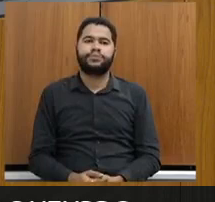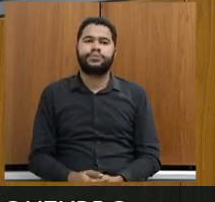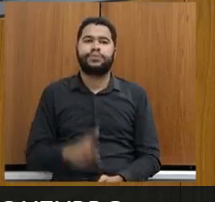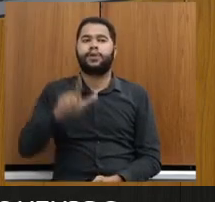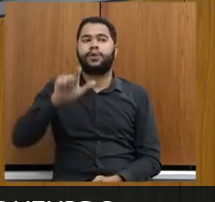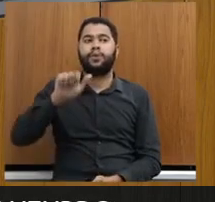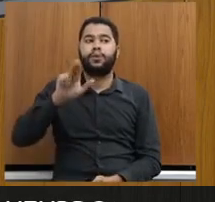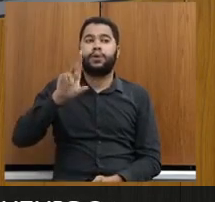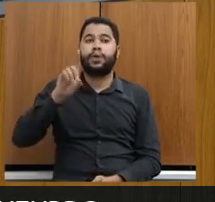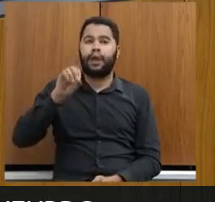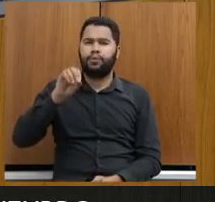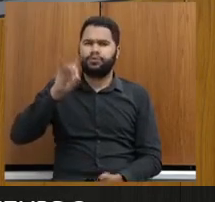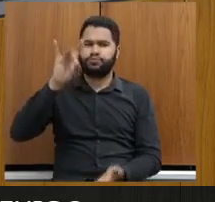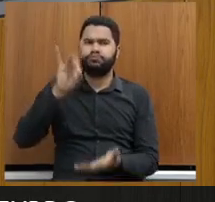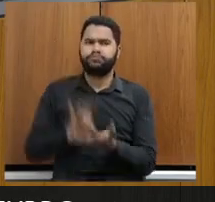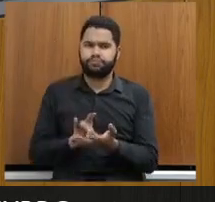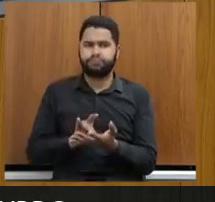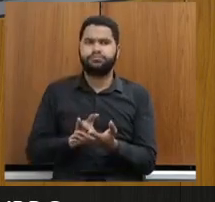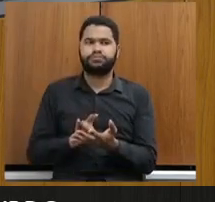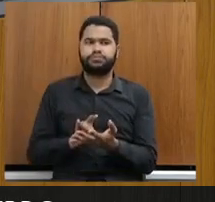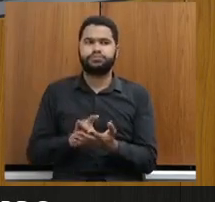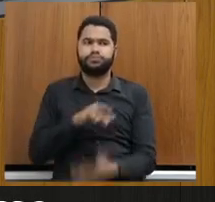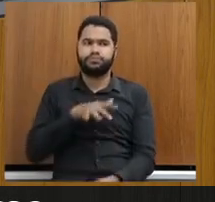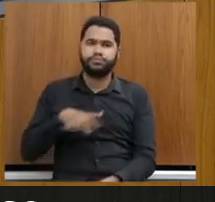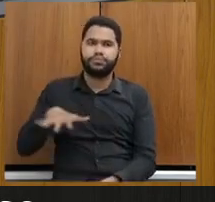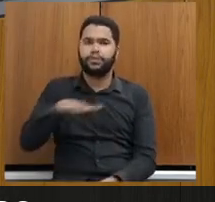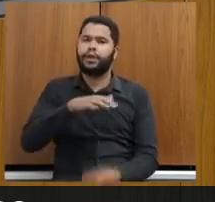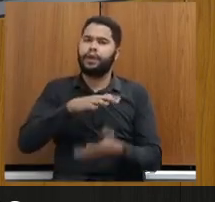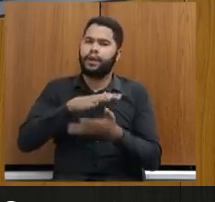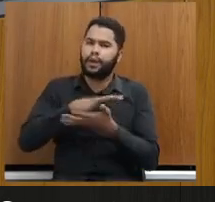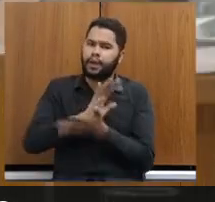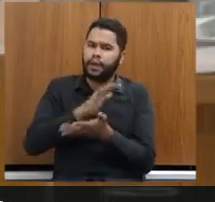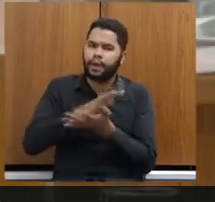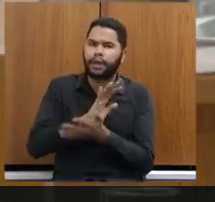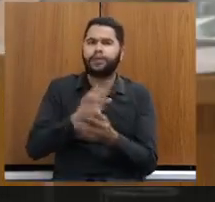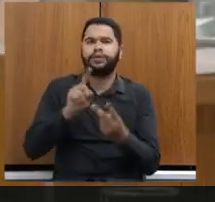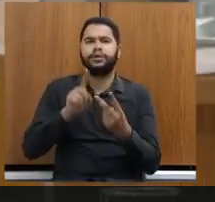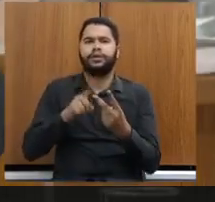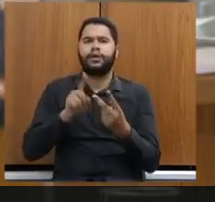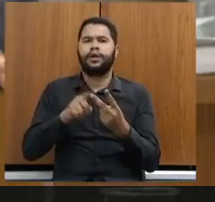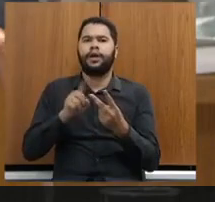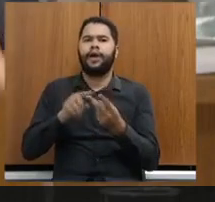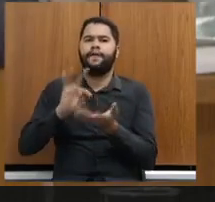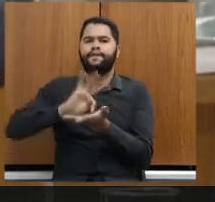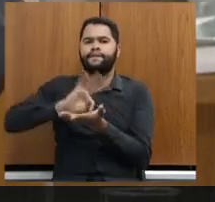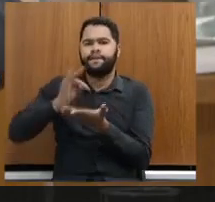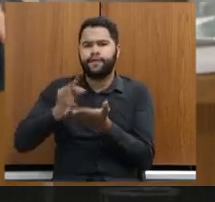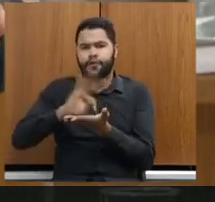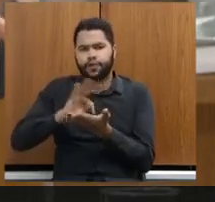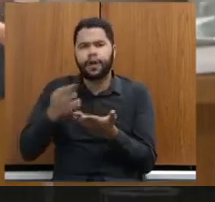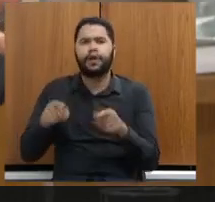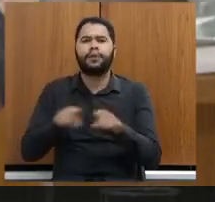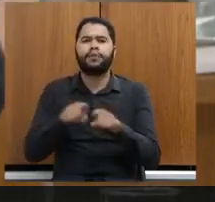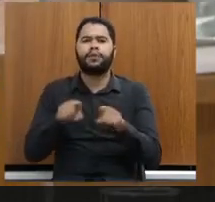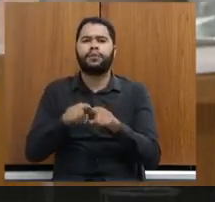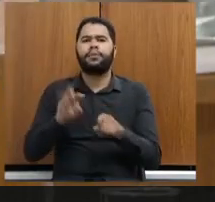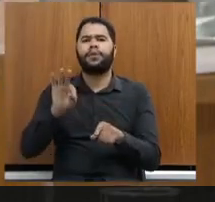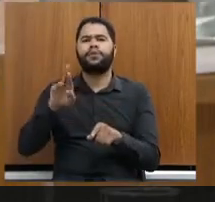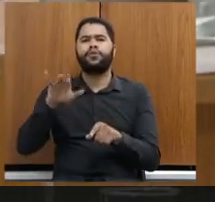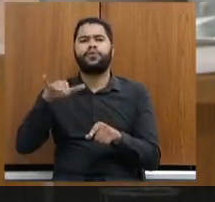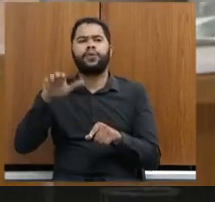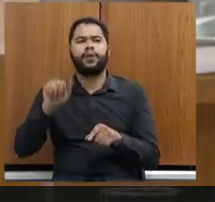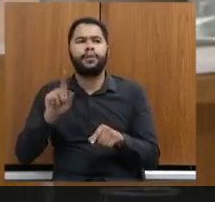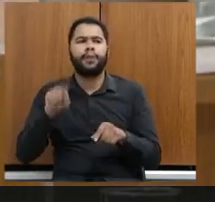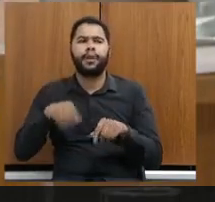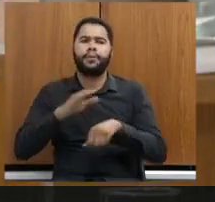laudo definitivo da Regional de Araxá de Frutal de Iturama estou dizendo isso no quinto departamento